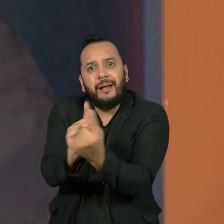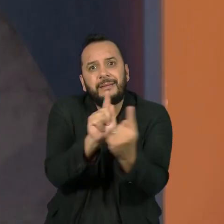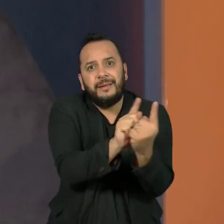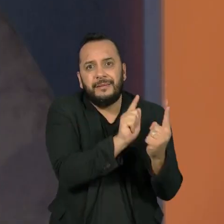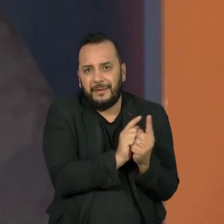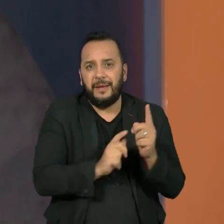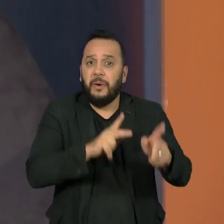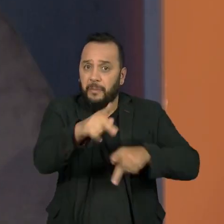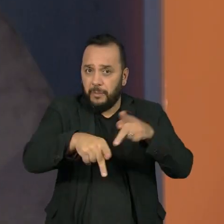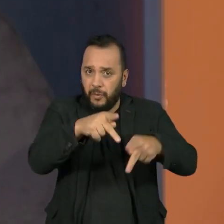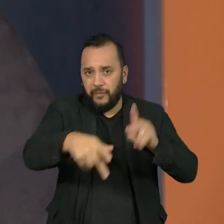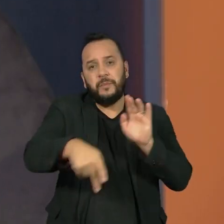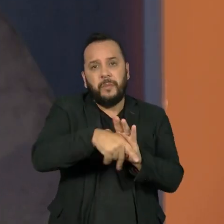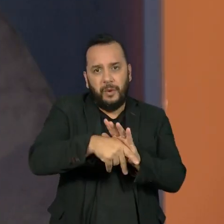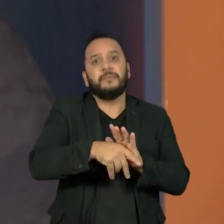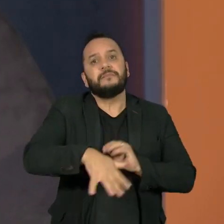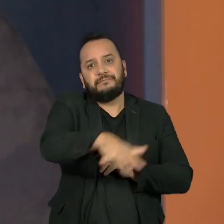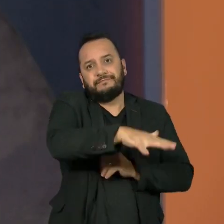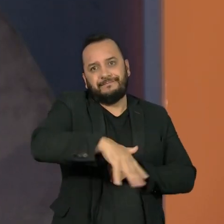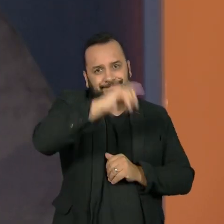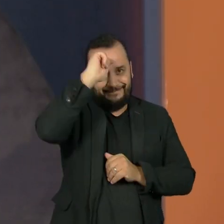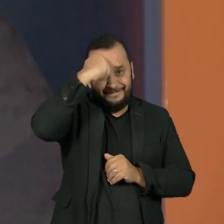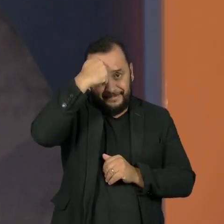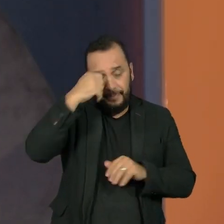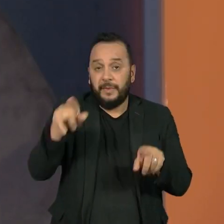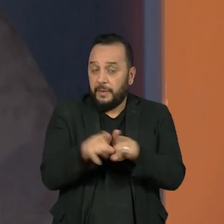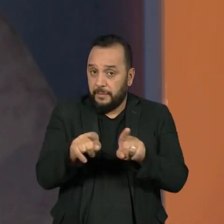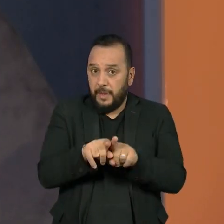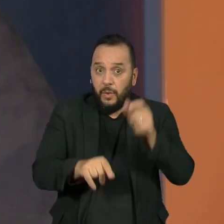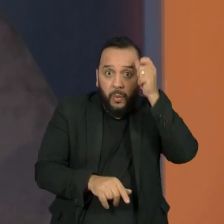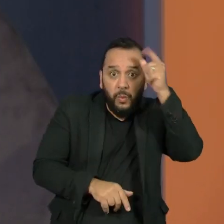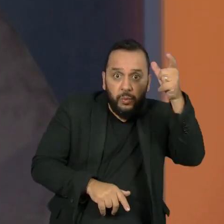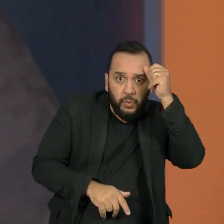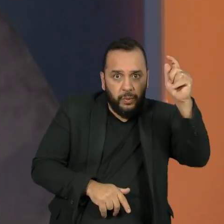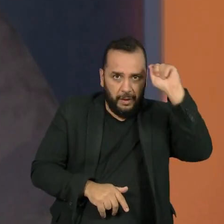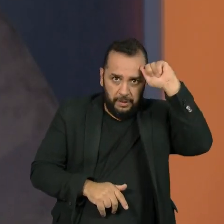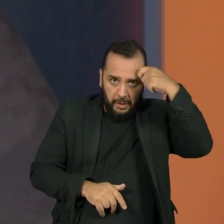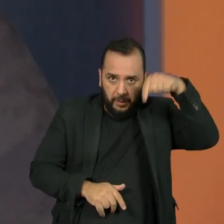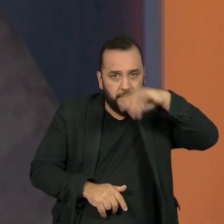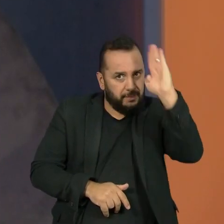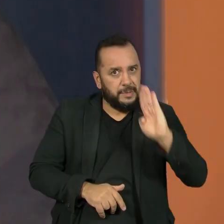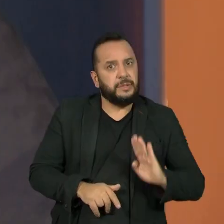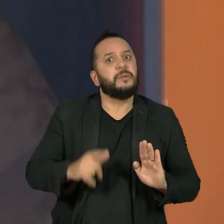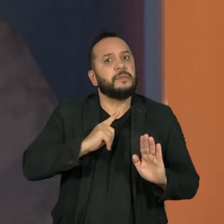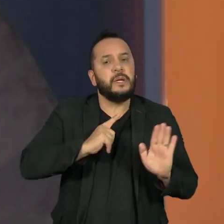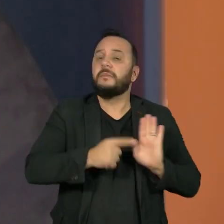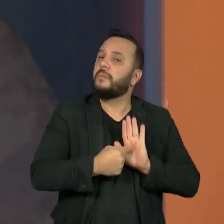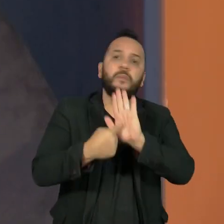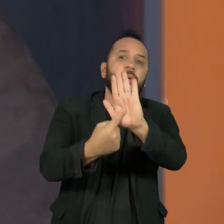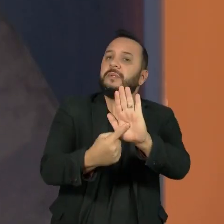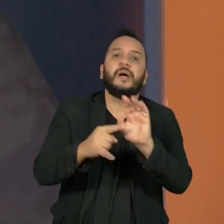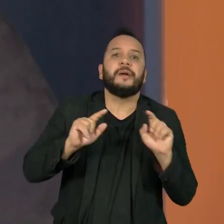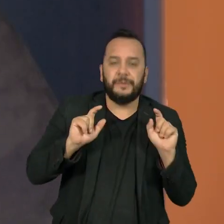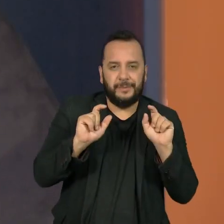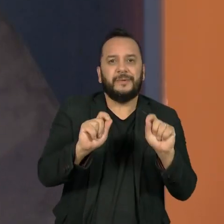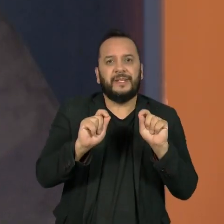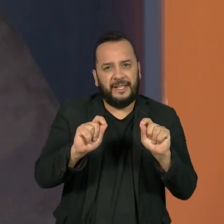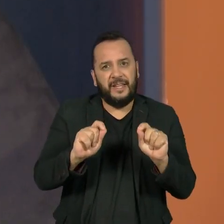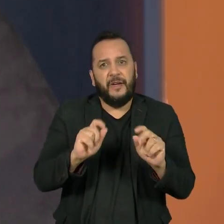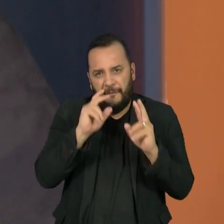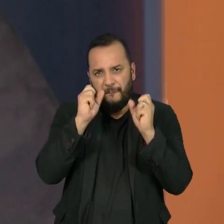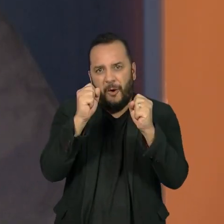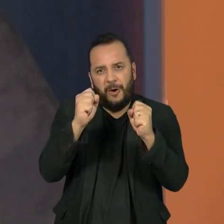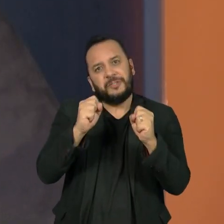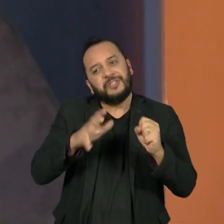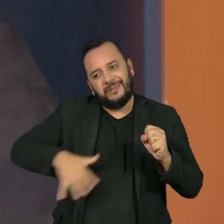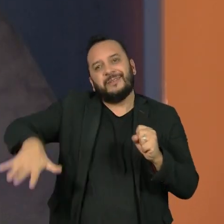dos consumidores negros. Além disso, a cultura afro-brasileira também tem se mostrado cada vez mais presente neste